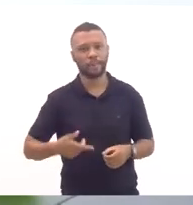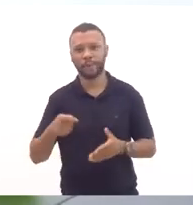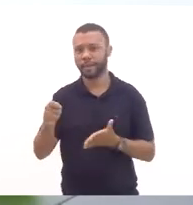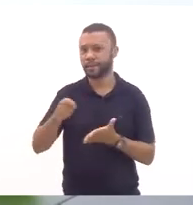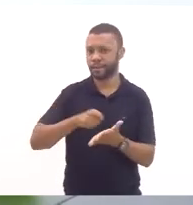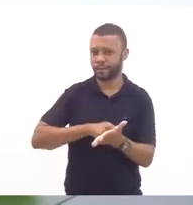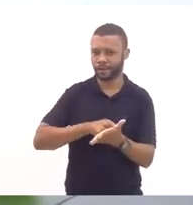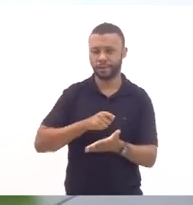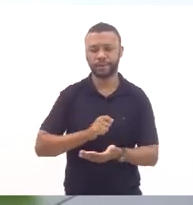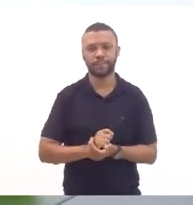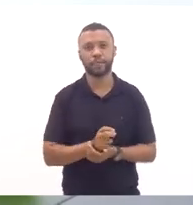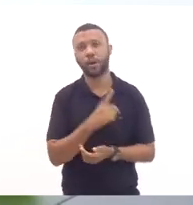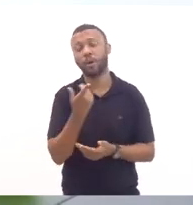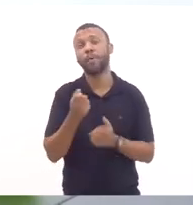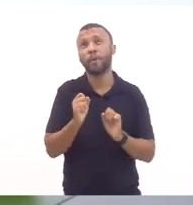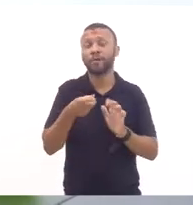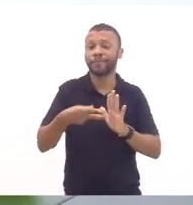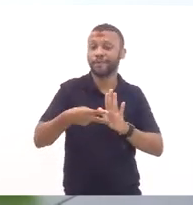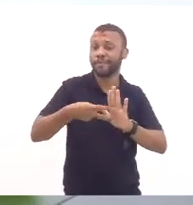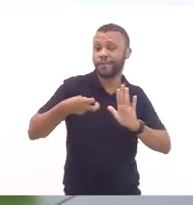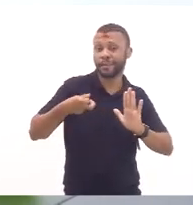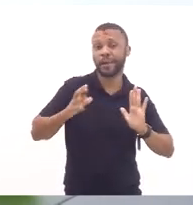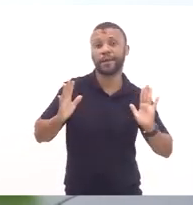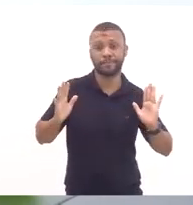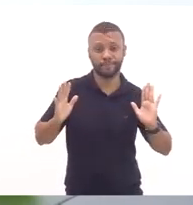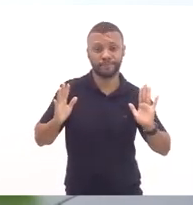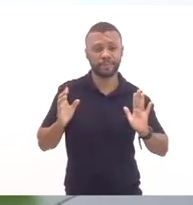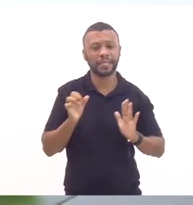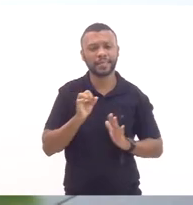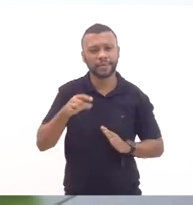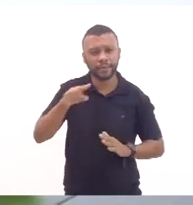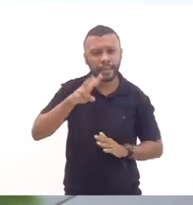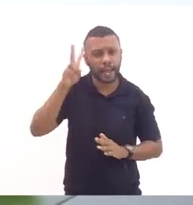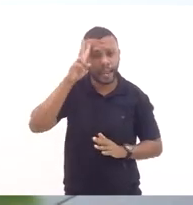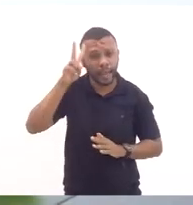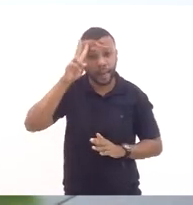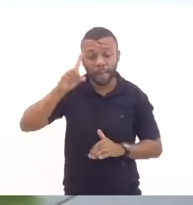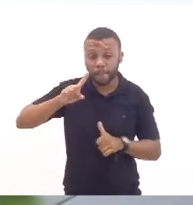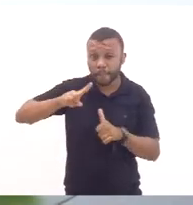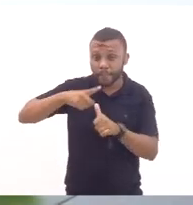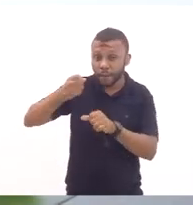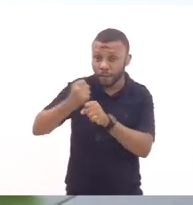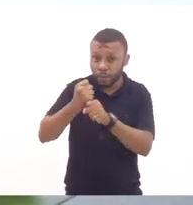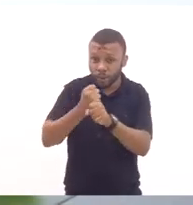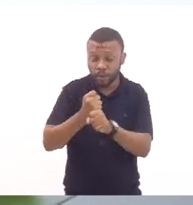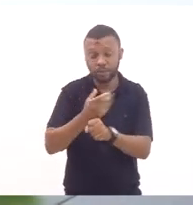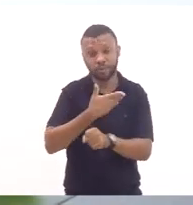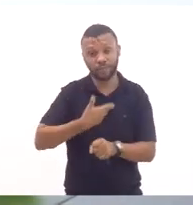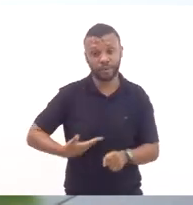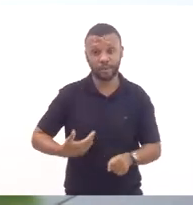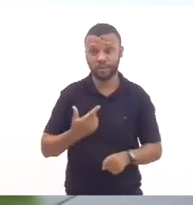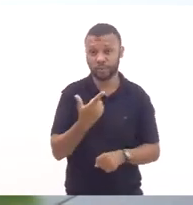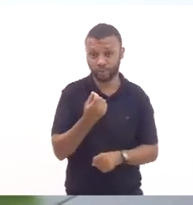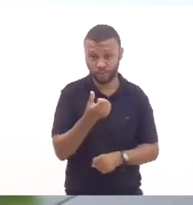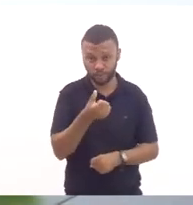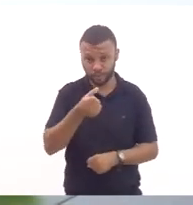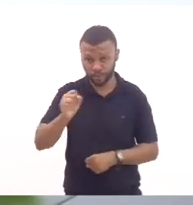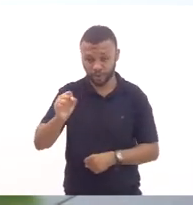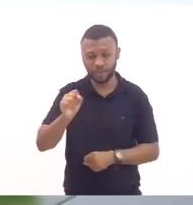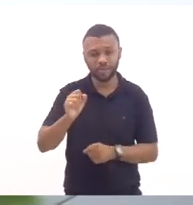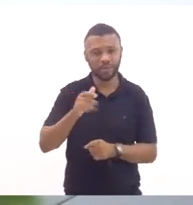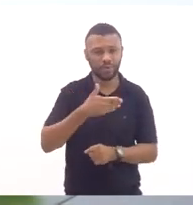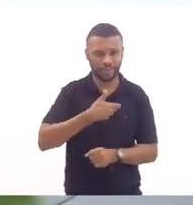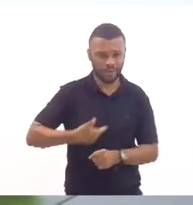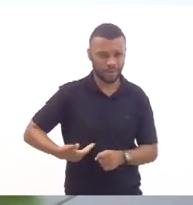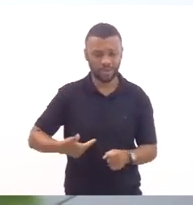ele também pode vetar. Se vocês se lembram, no primeiro ano do governo, de 2018, do governador